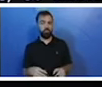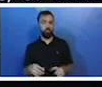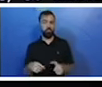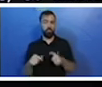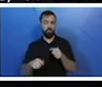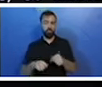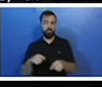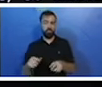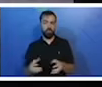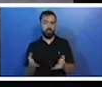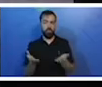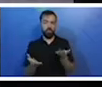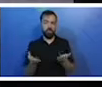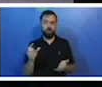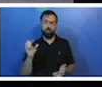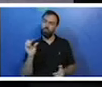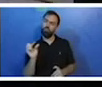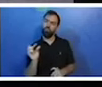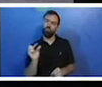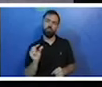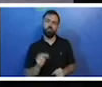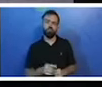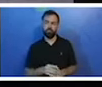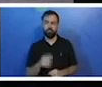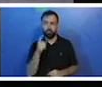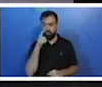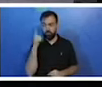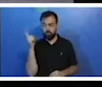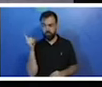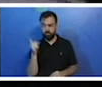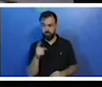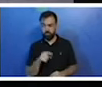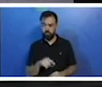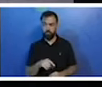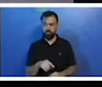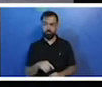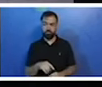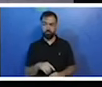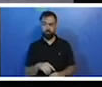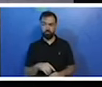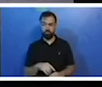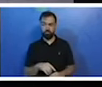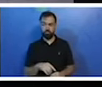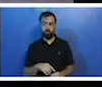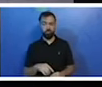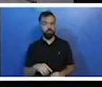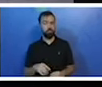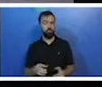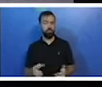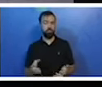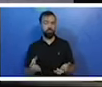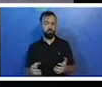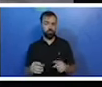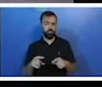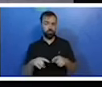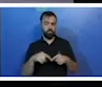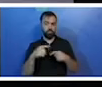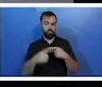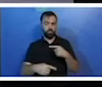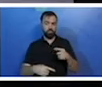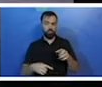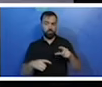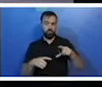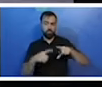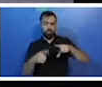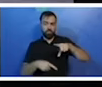leve, com rodas maiores. Olha aqui, o ciclismo de estrada, todos os atletas saindo junto, vê que a bicicleta tem rodas maiores,